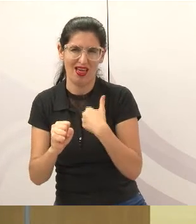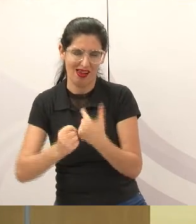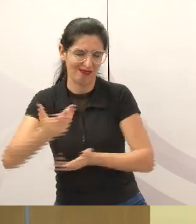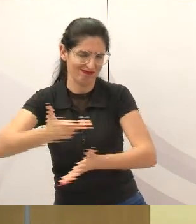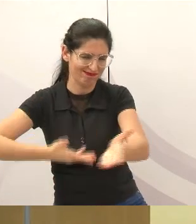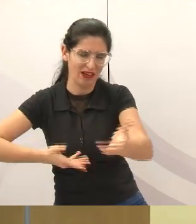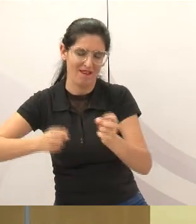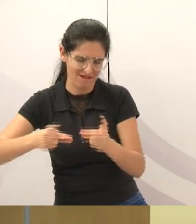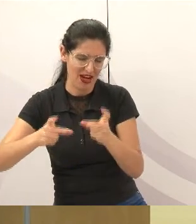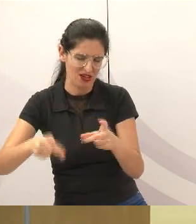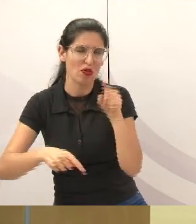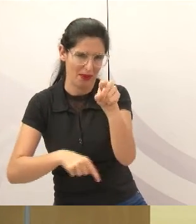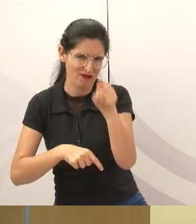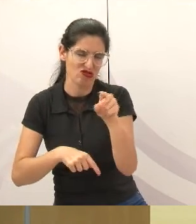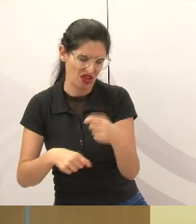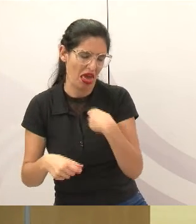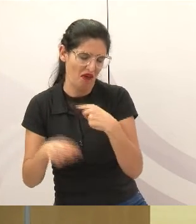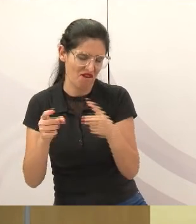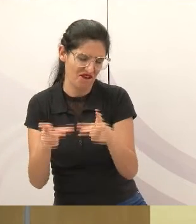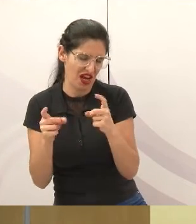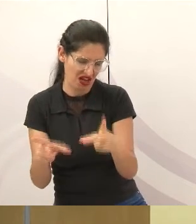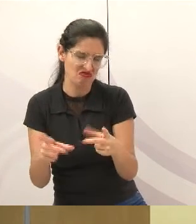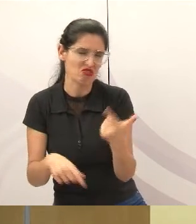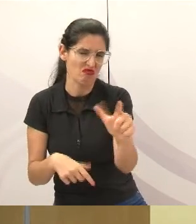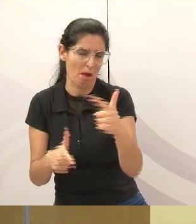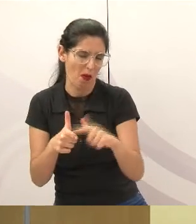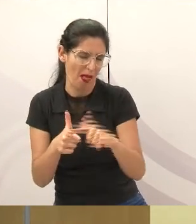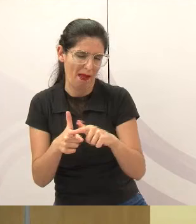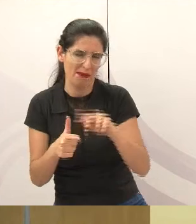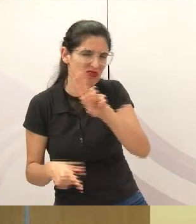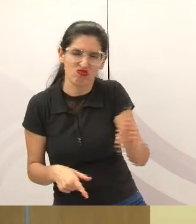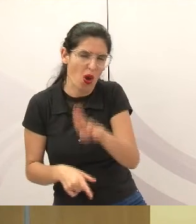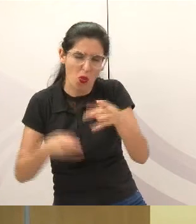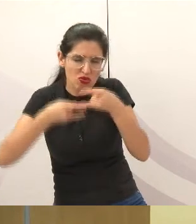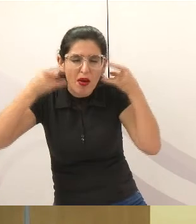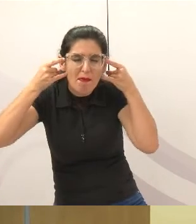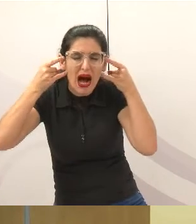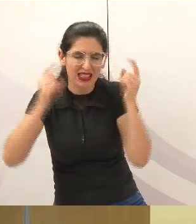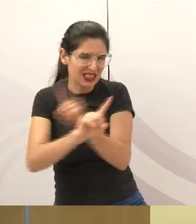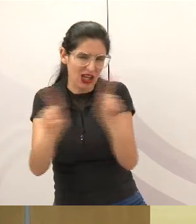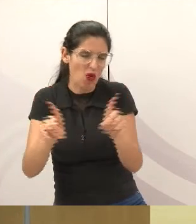Não. Tem coisas que dependem muito mais do bom senso, né, do que